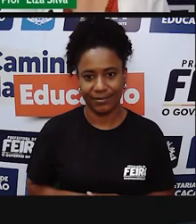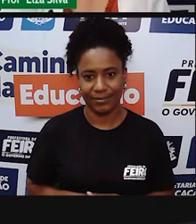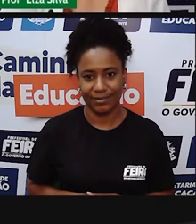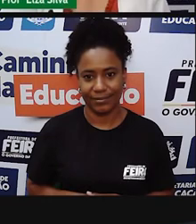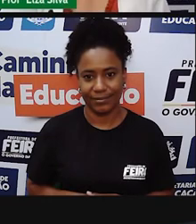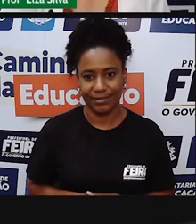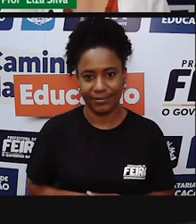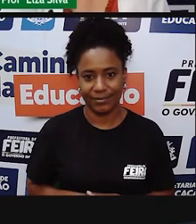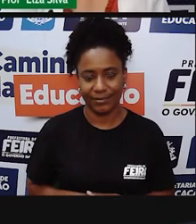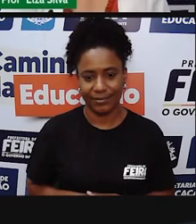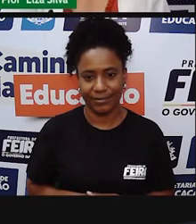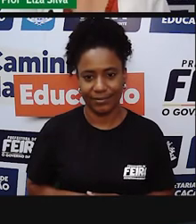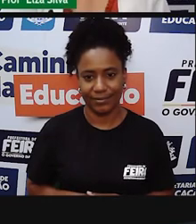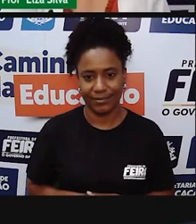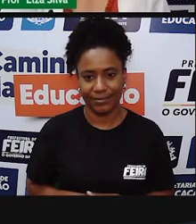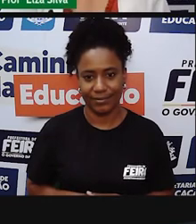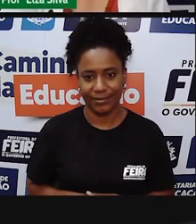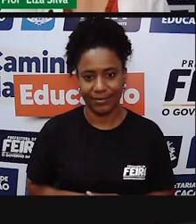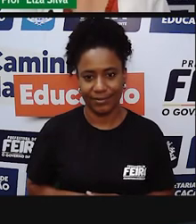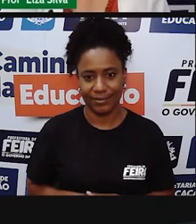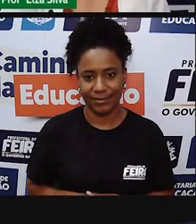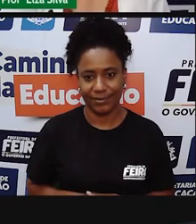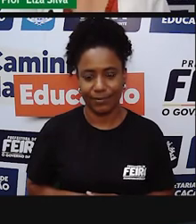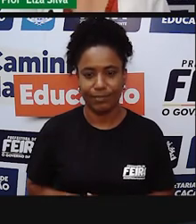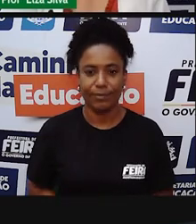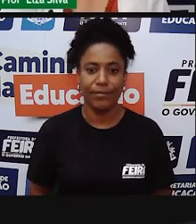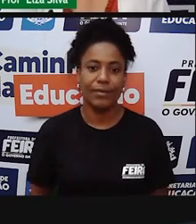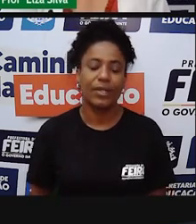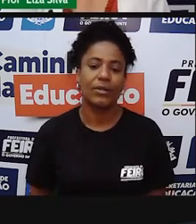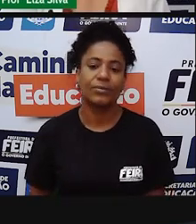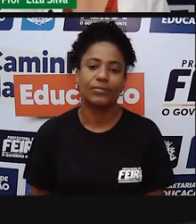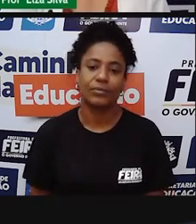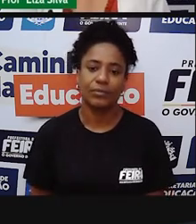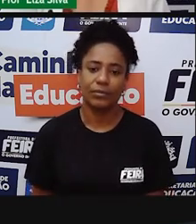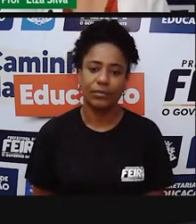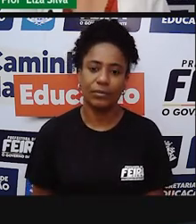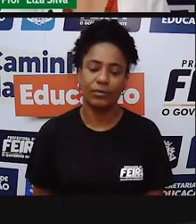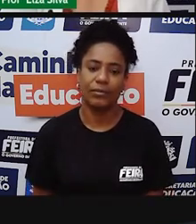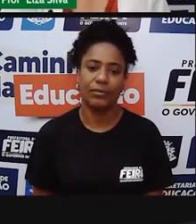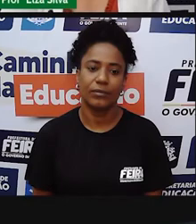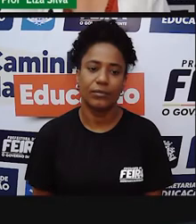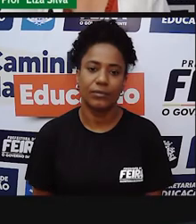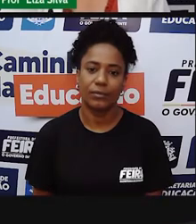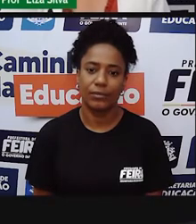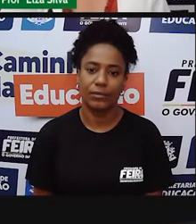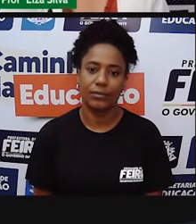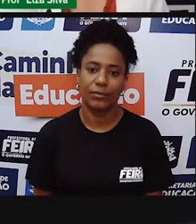Yeah.